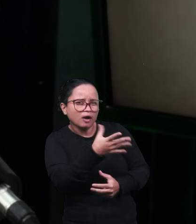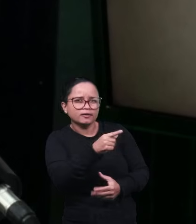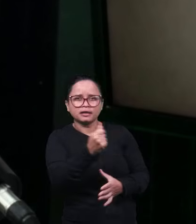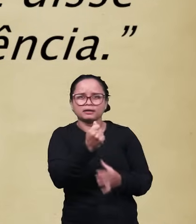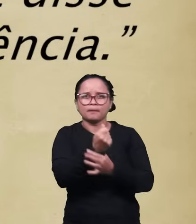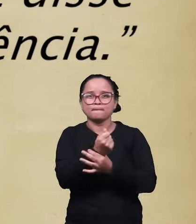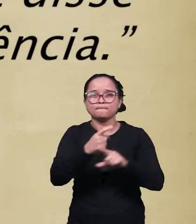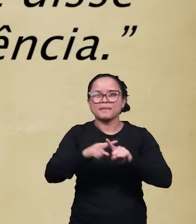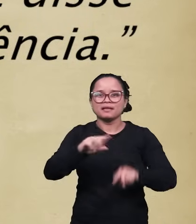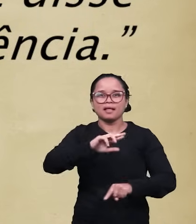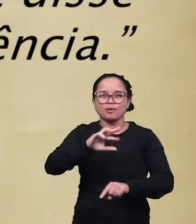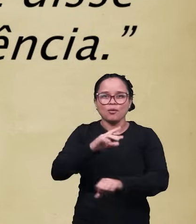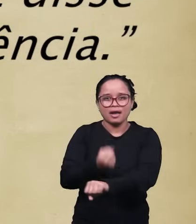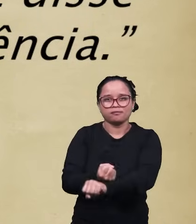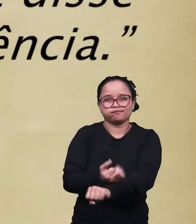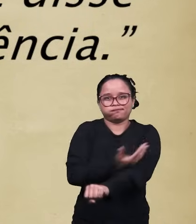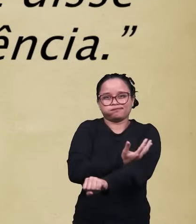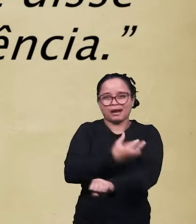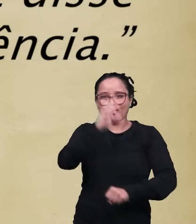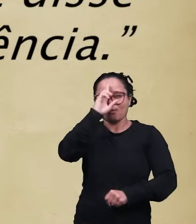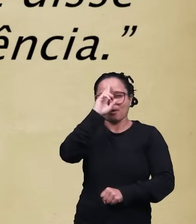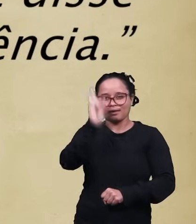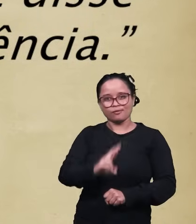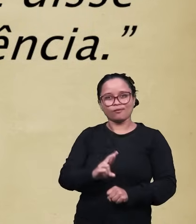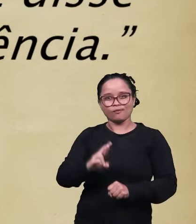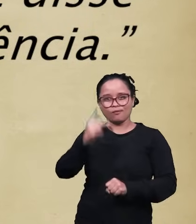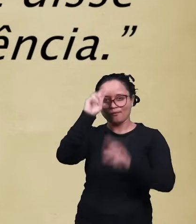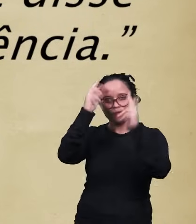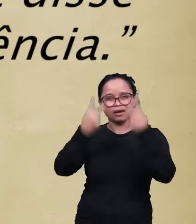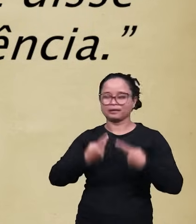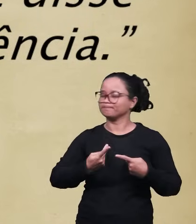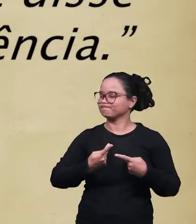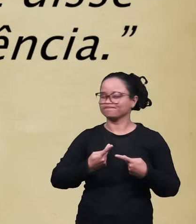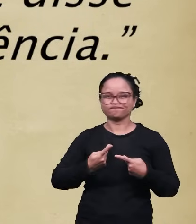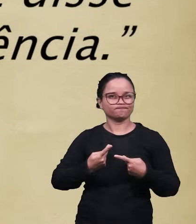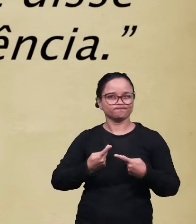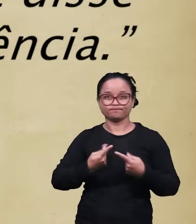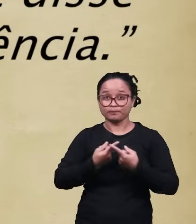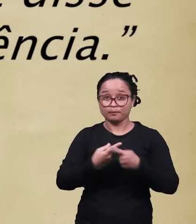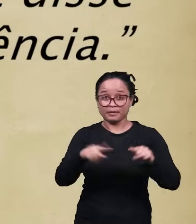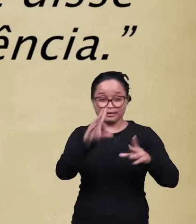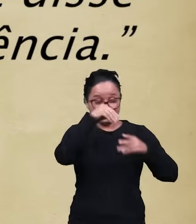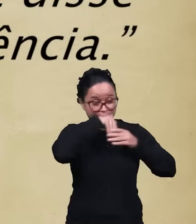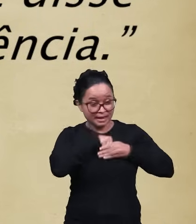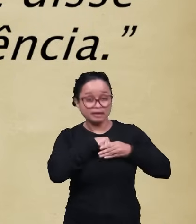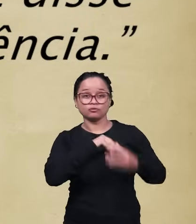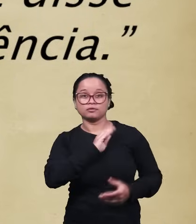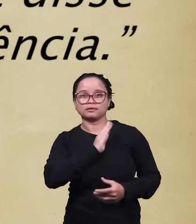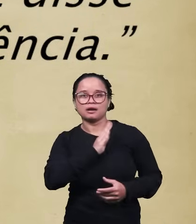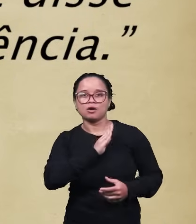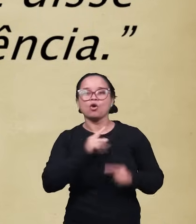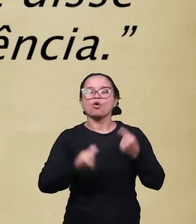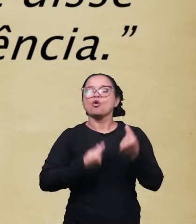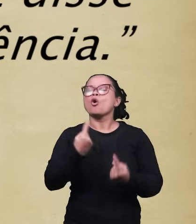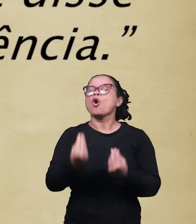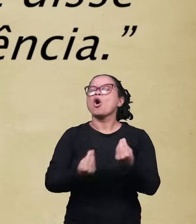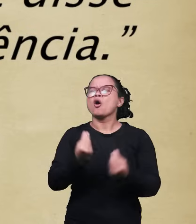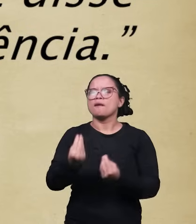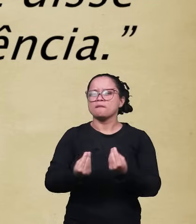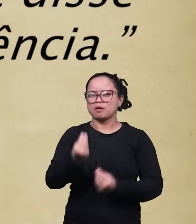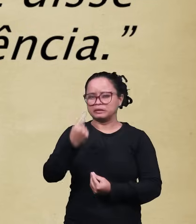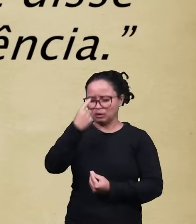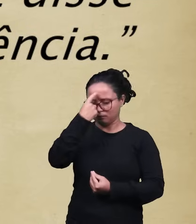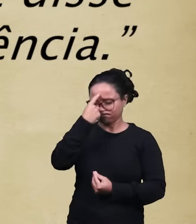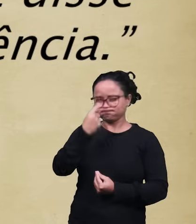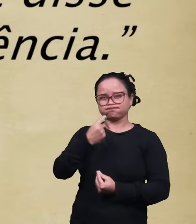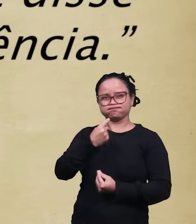algo partindo da emoção, da razão. O Senhor começa a gerar em Abrão ali uma personalidade, um caráter